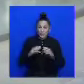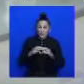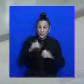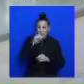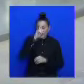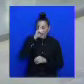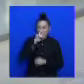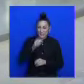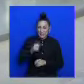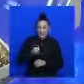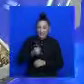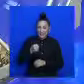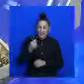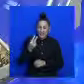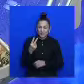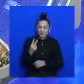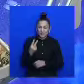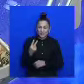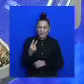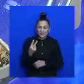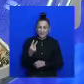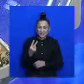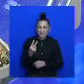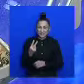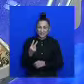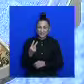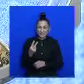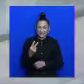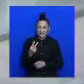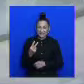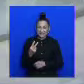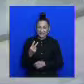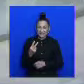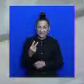Bola amarela número 2.